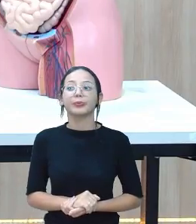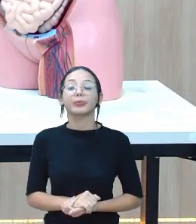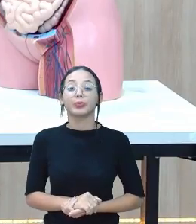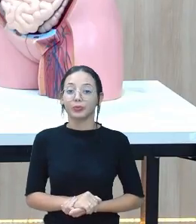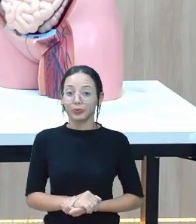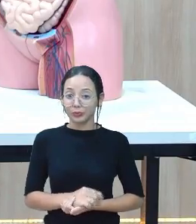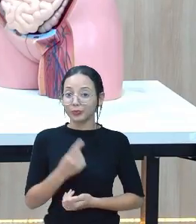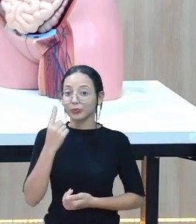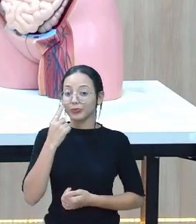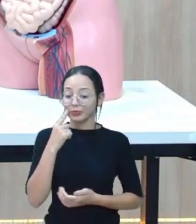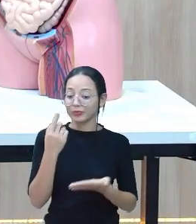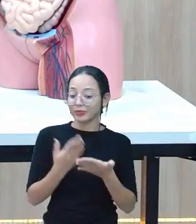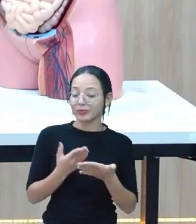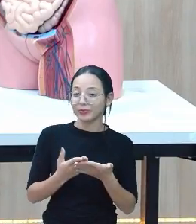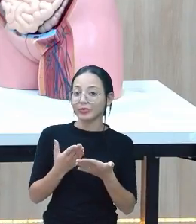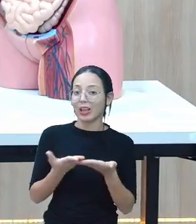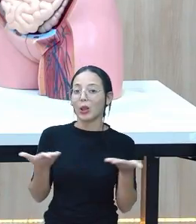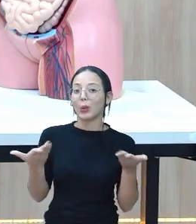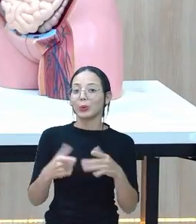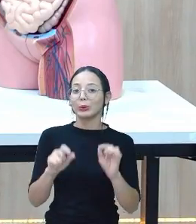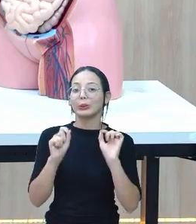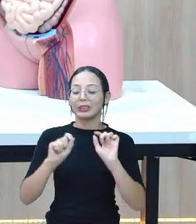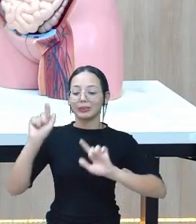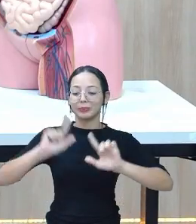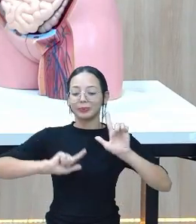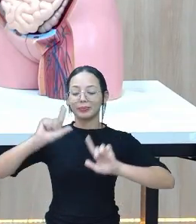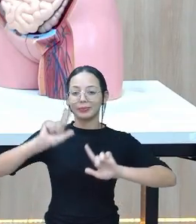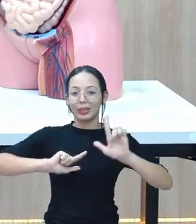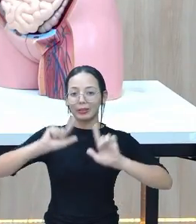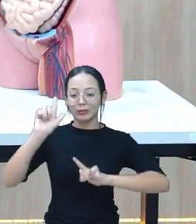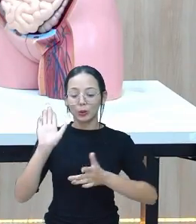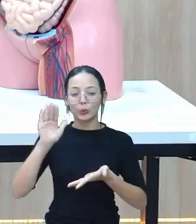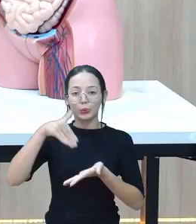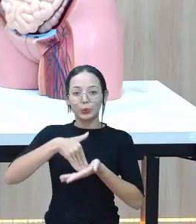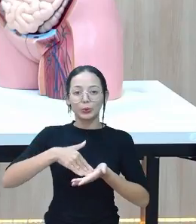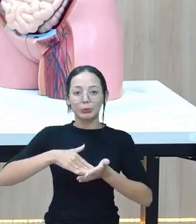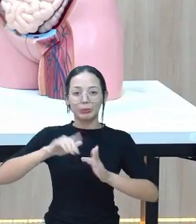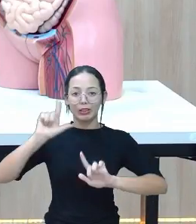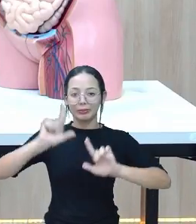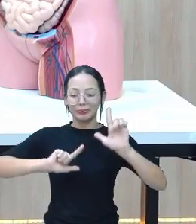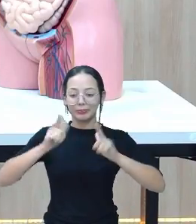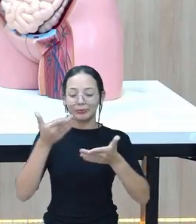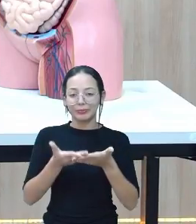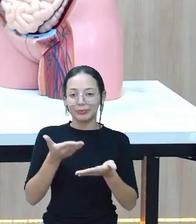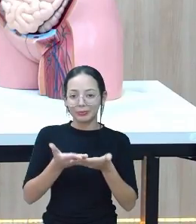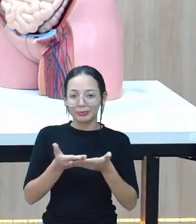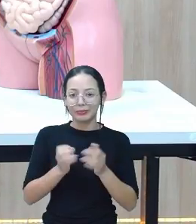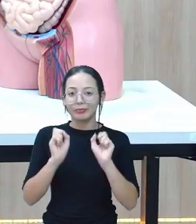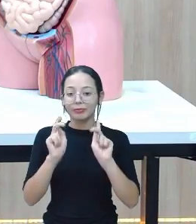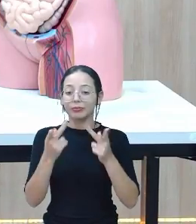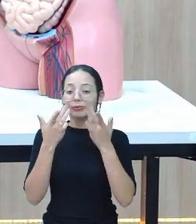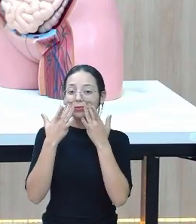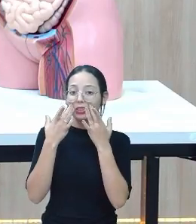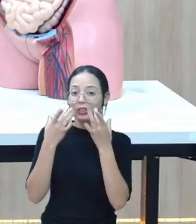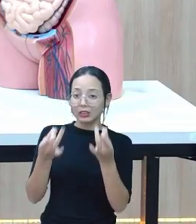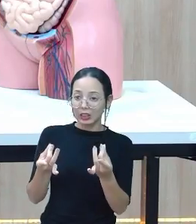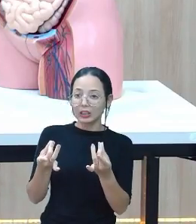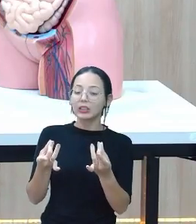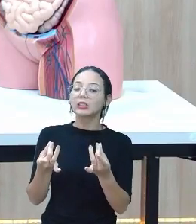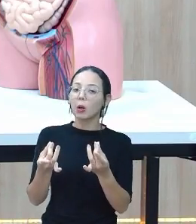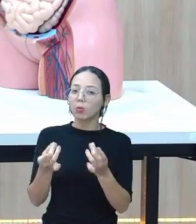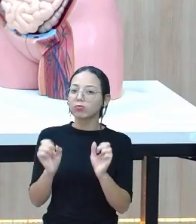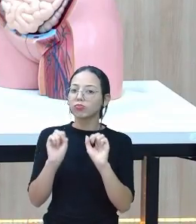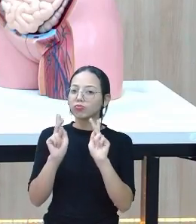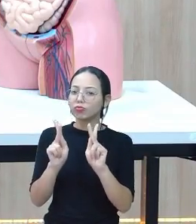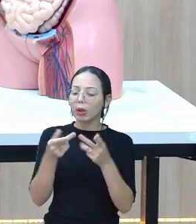gente, nossa aula agora na TV. Nossa última aula de hoje. Então, vamos ter atenção, vamos